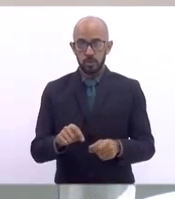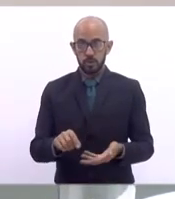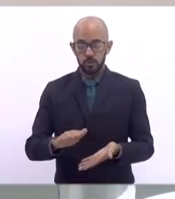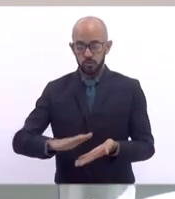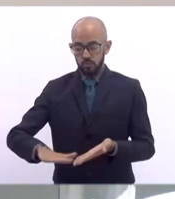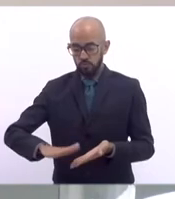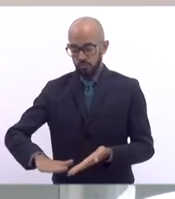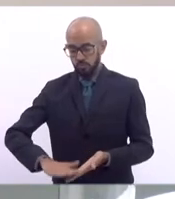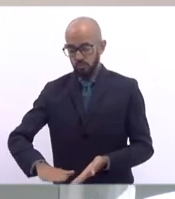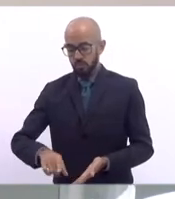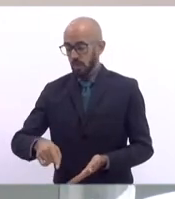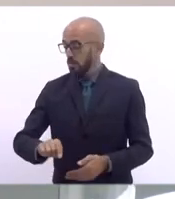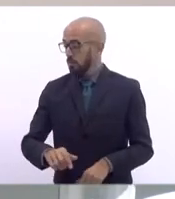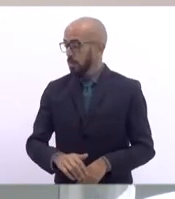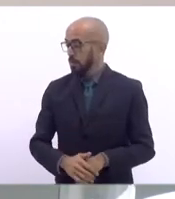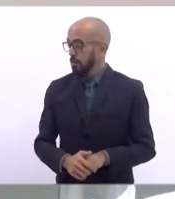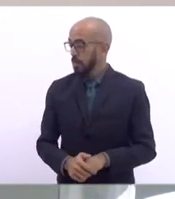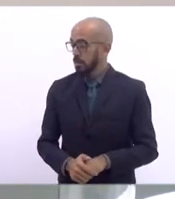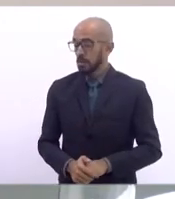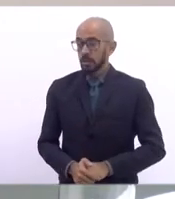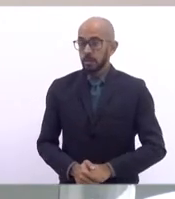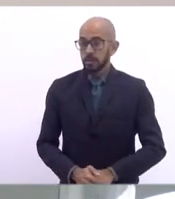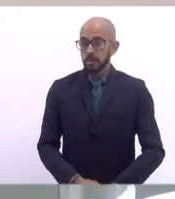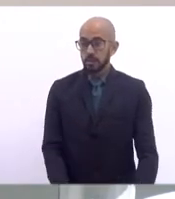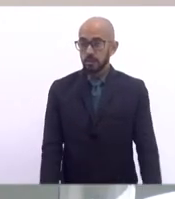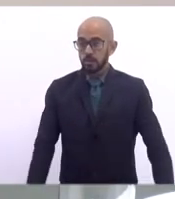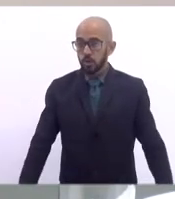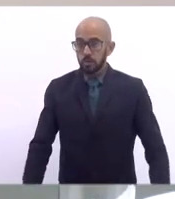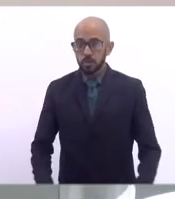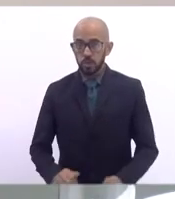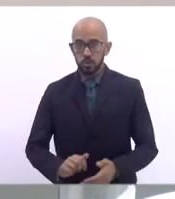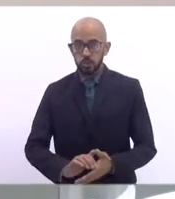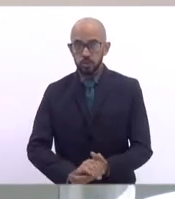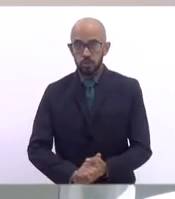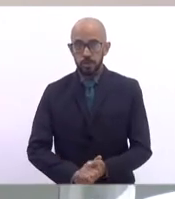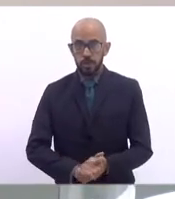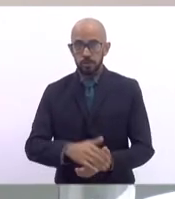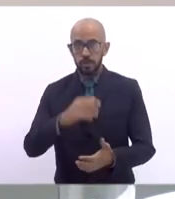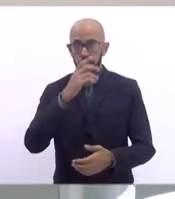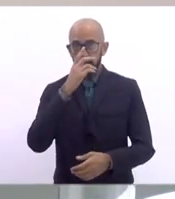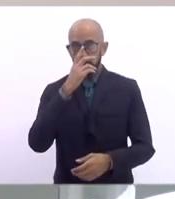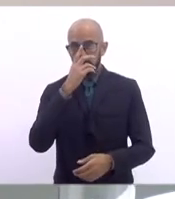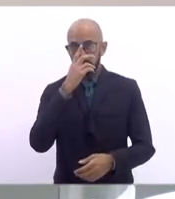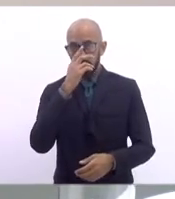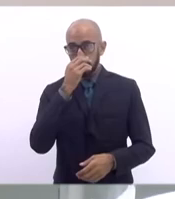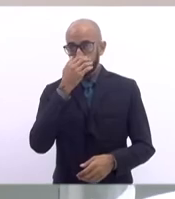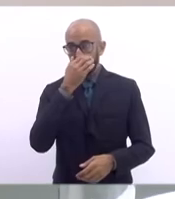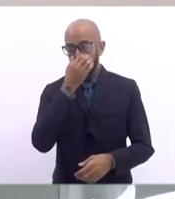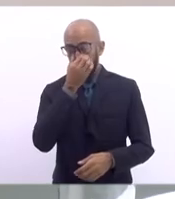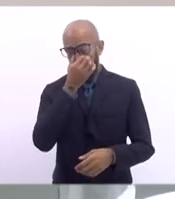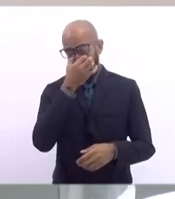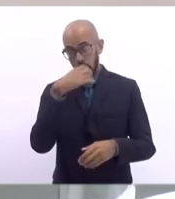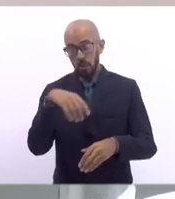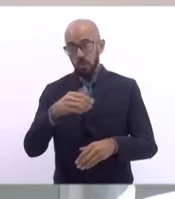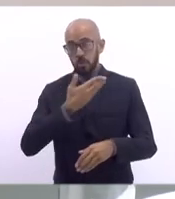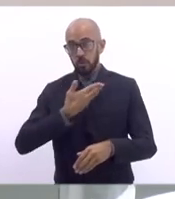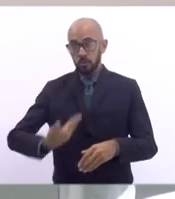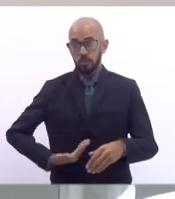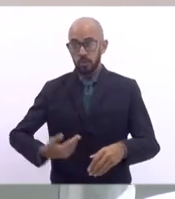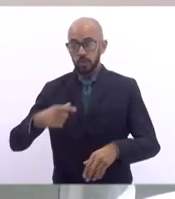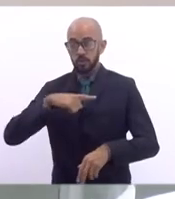desorganiza exatamente no momento que o estado não tem dinheiro